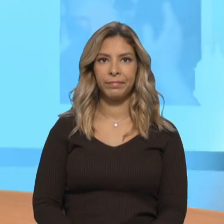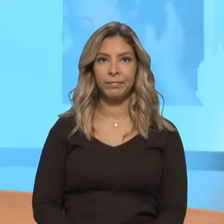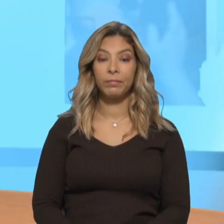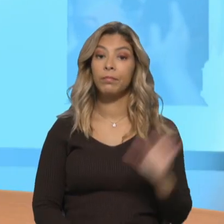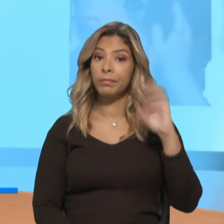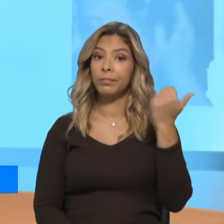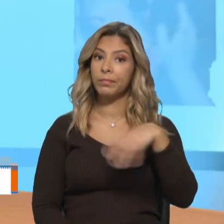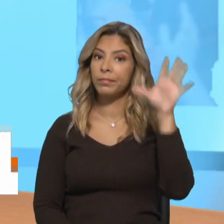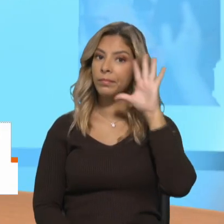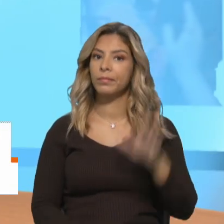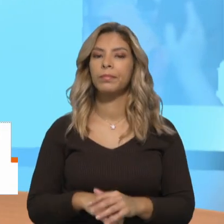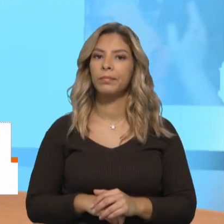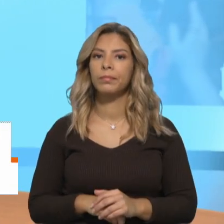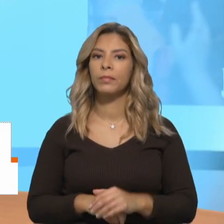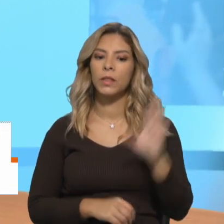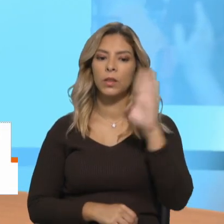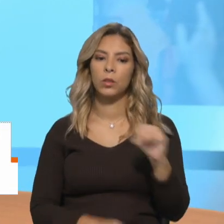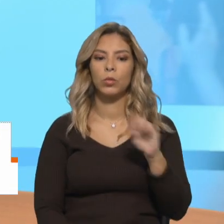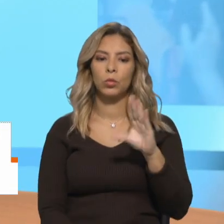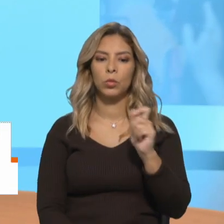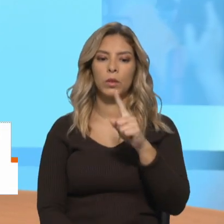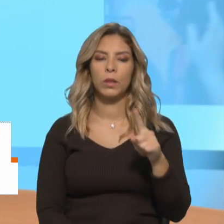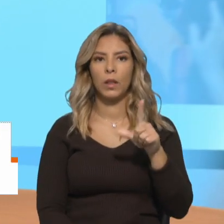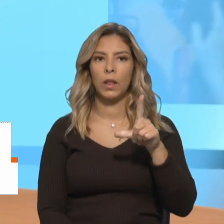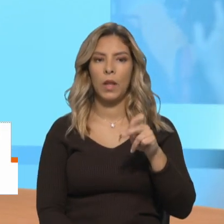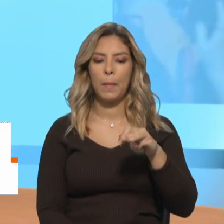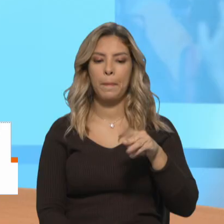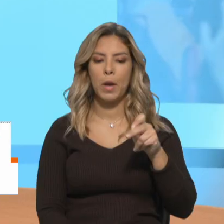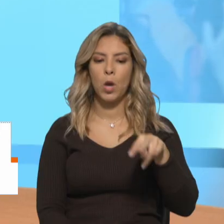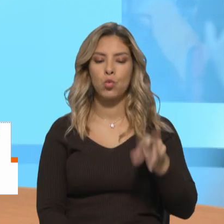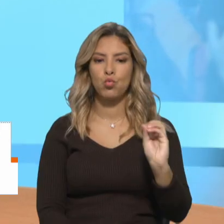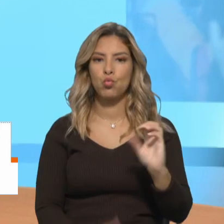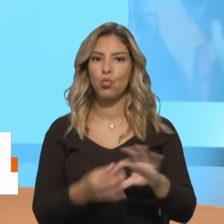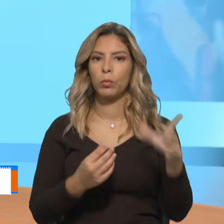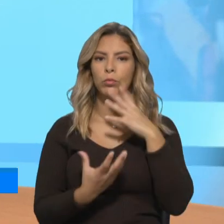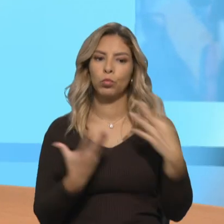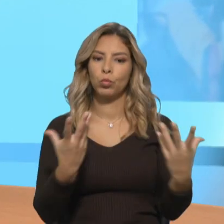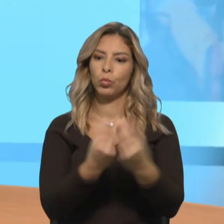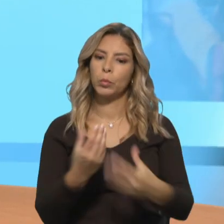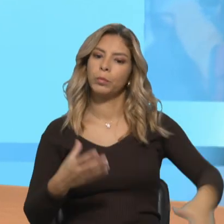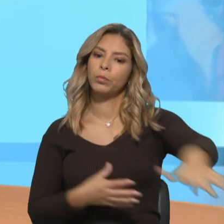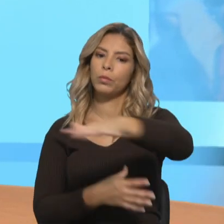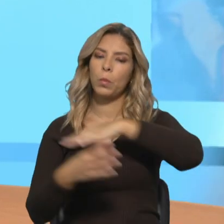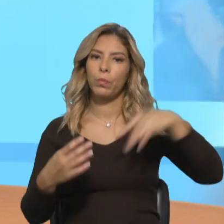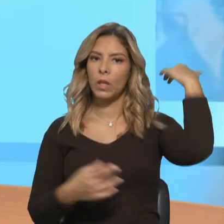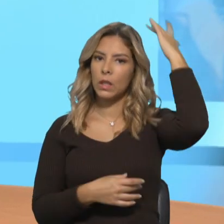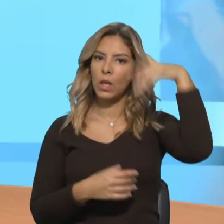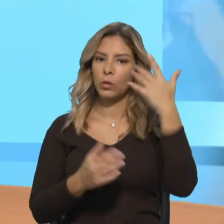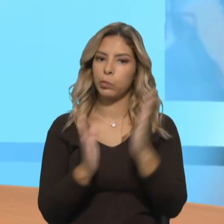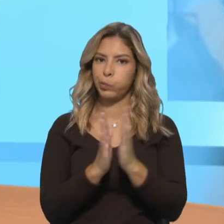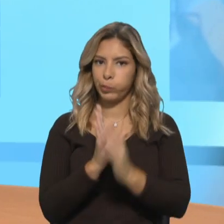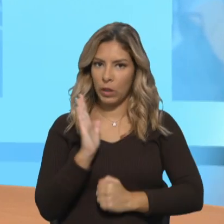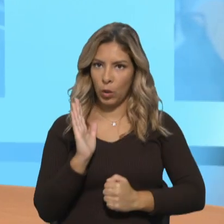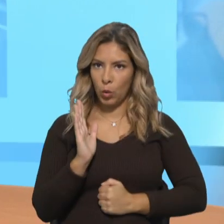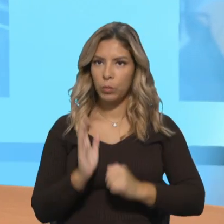Olá, muito boa tarde. São José Alamano já se encontra entre os santos da Igreja Católica.